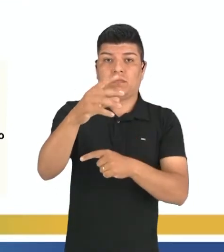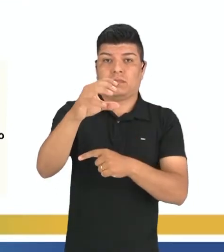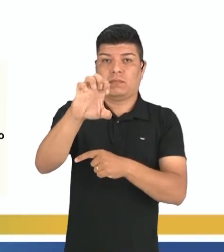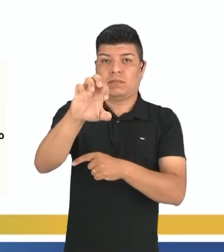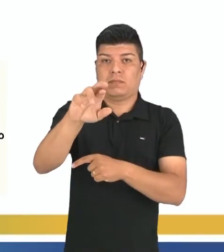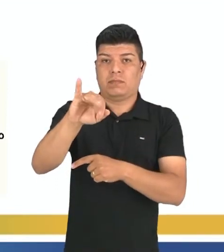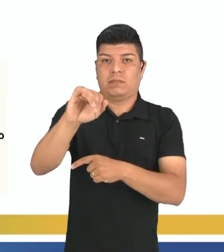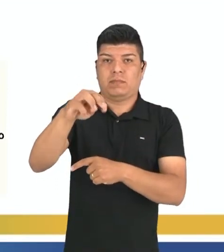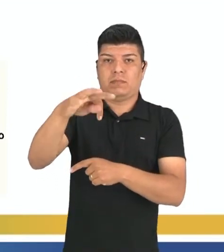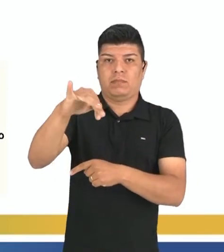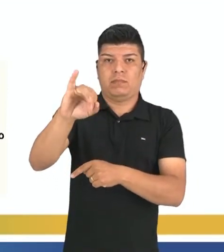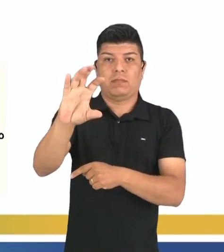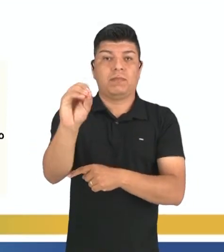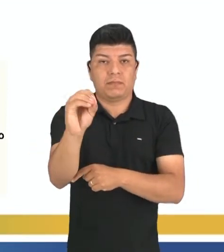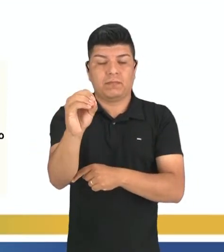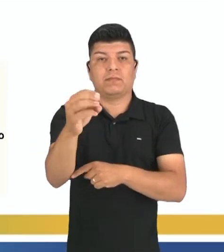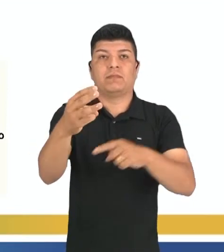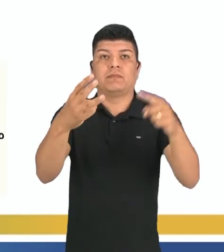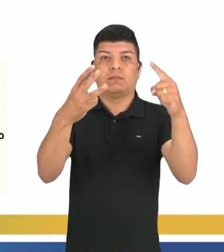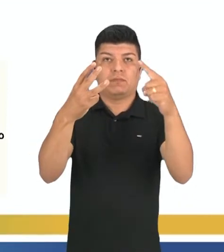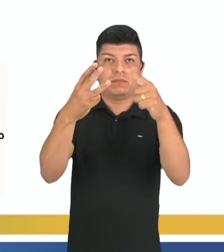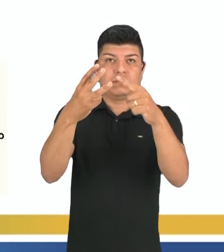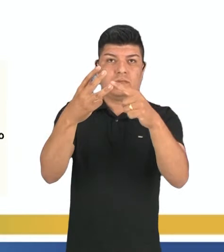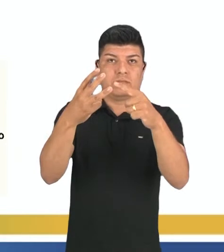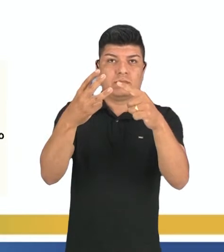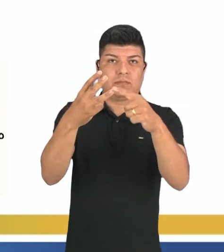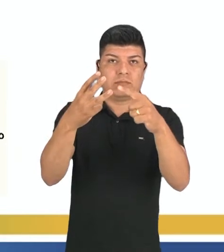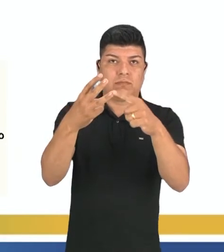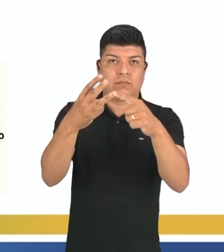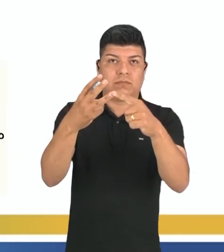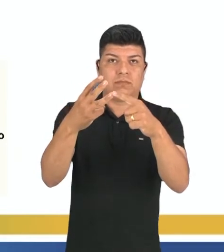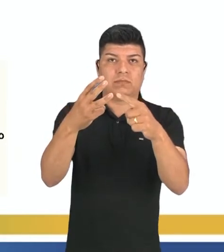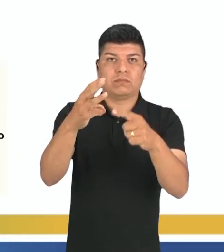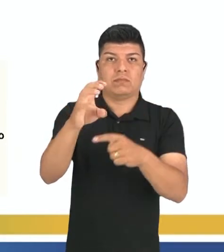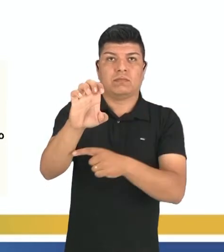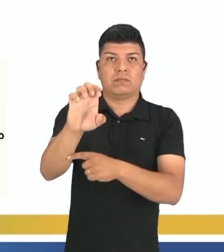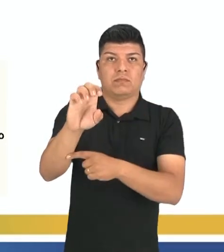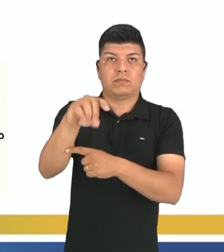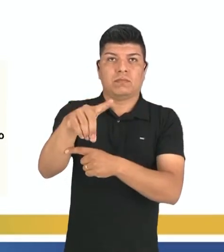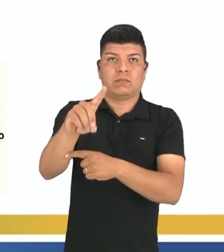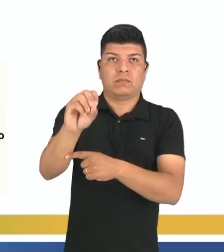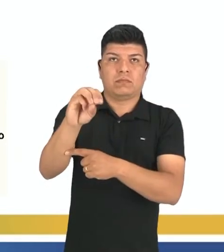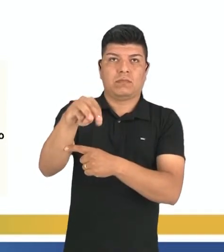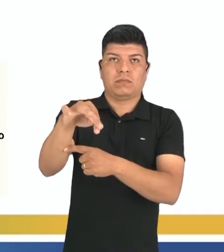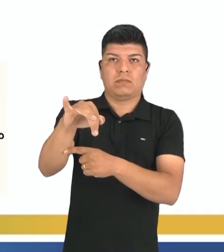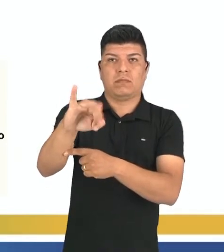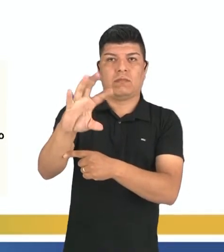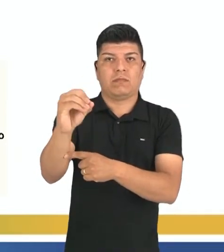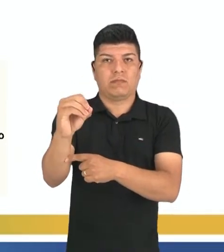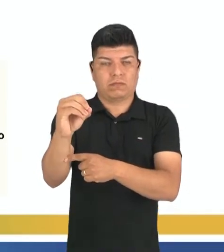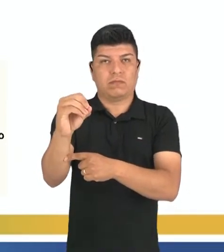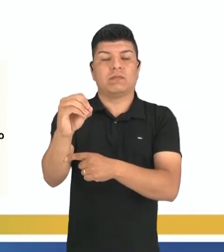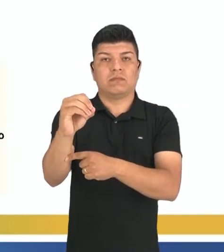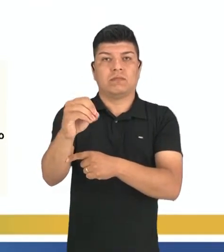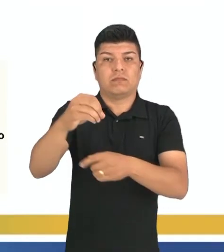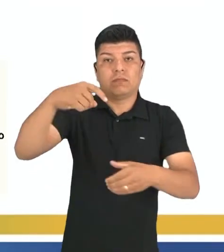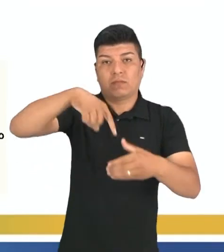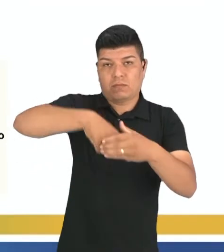camada externa, miométrio, camada intermediária, e o endométrio, que é a camada interna.